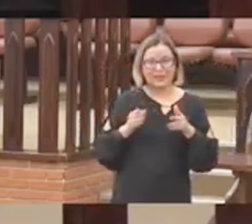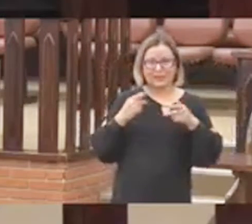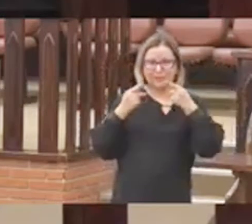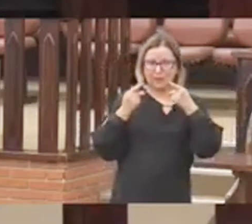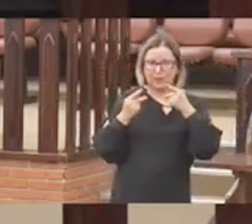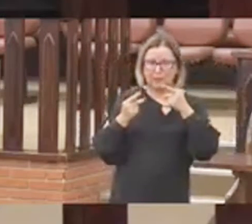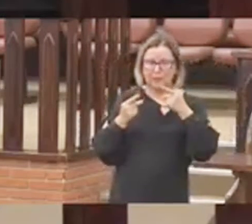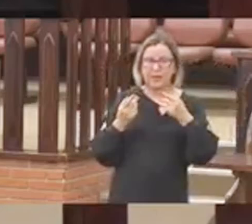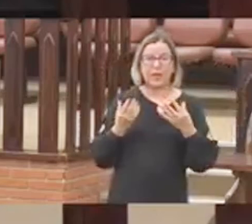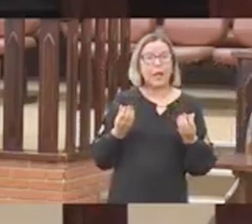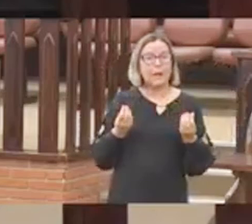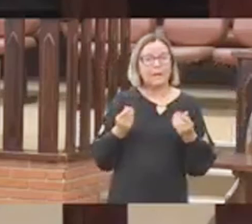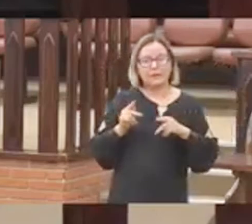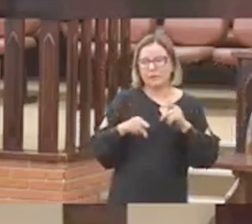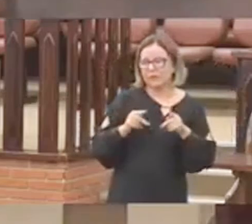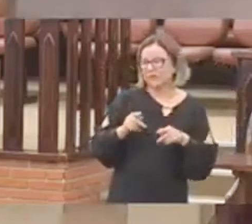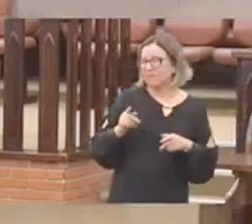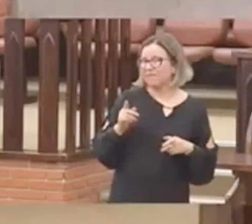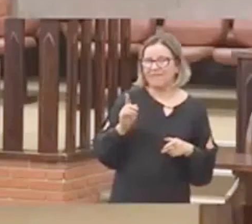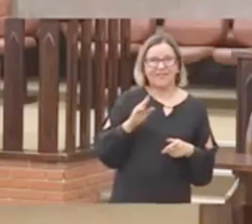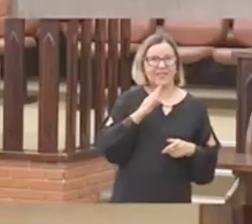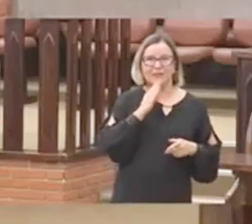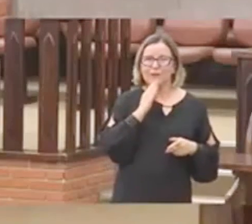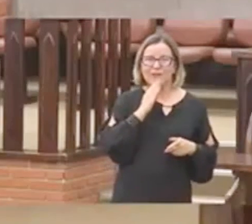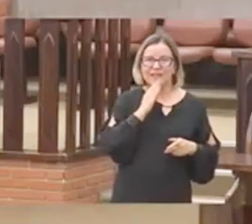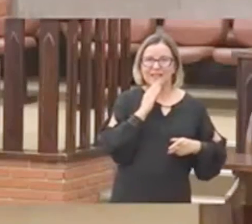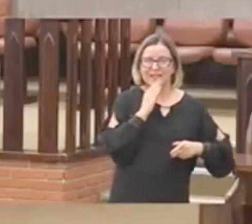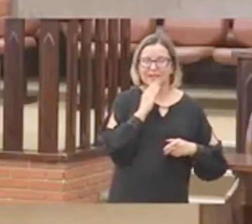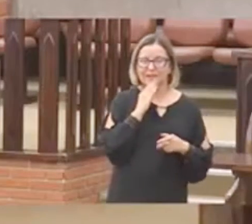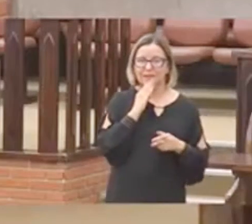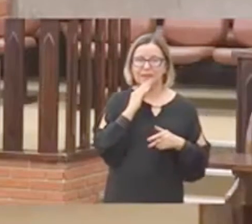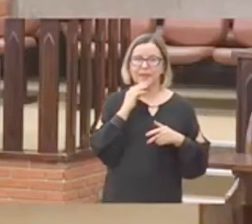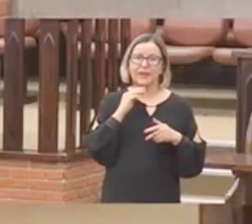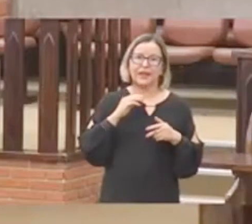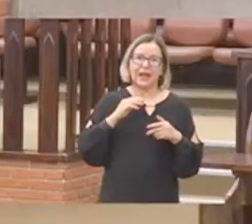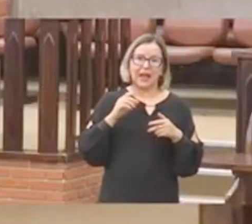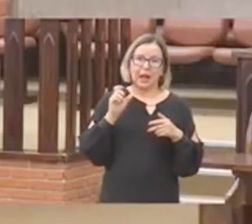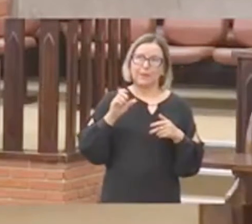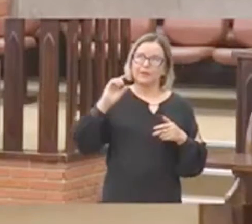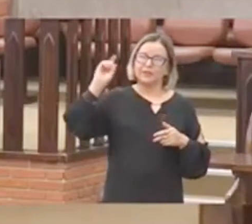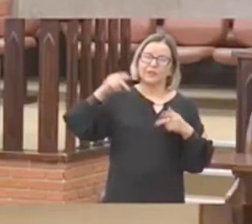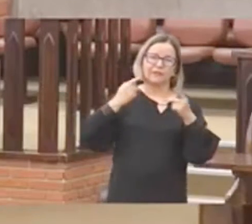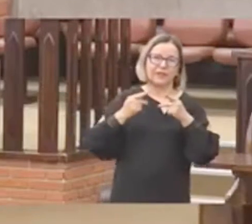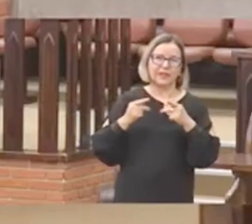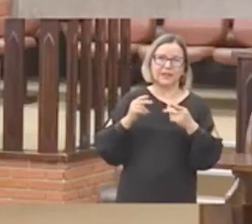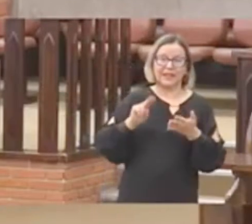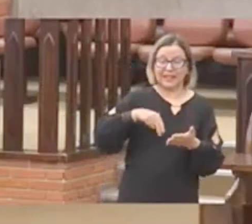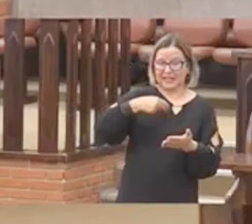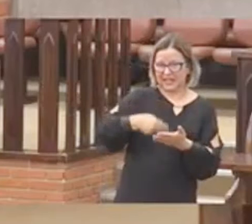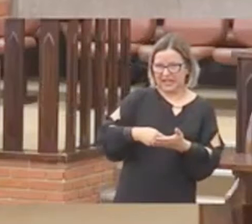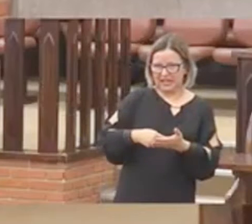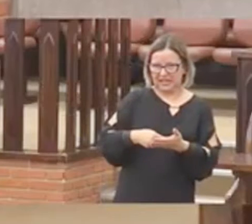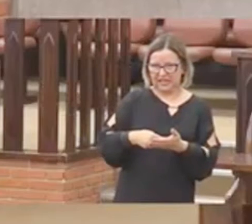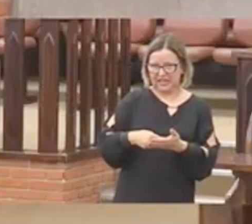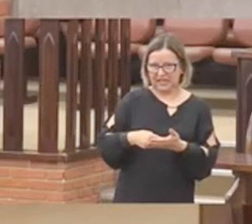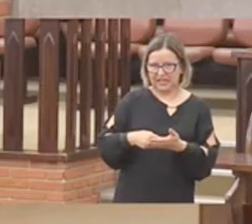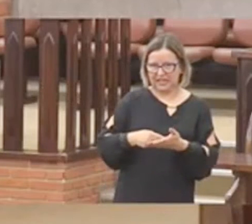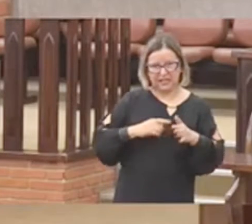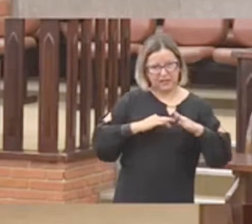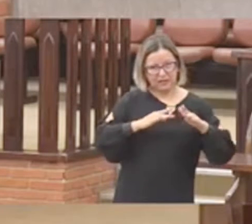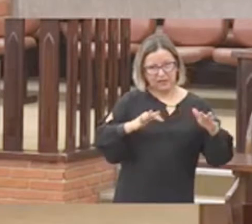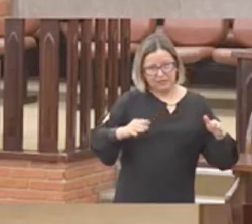desconhecem. Ela é descrita nas Escrituras como a queda, e repercutiu sobre toda a raça humana desde